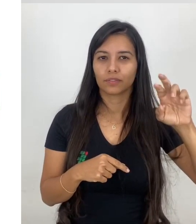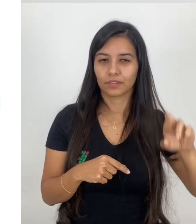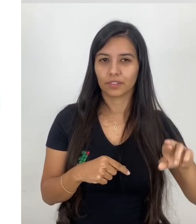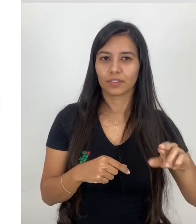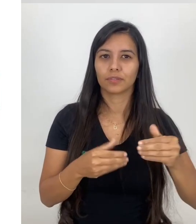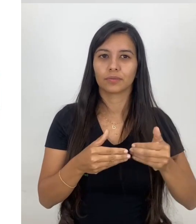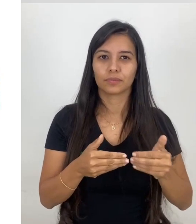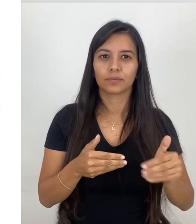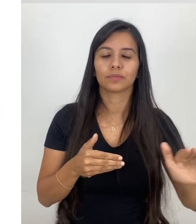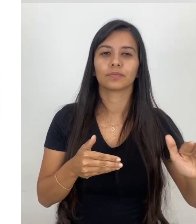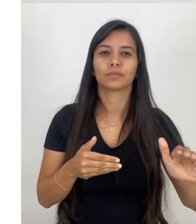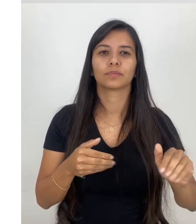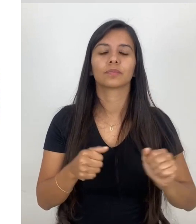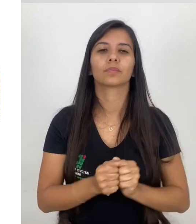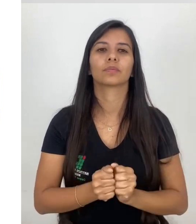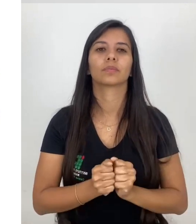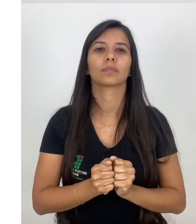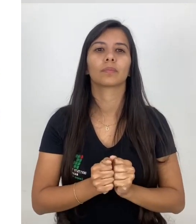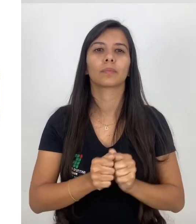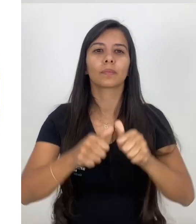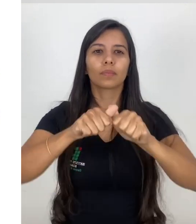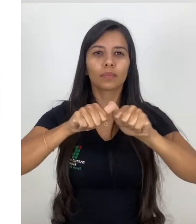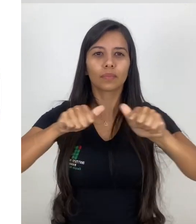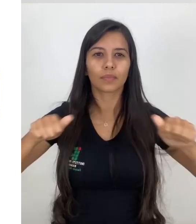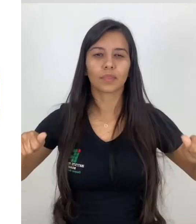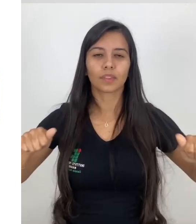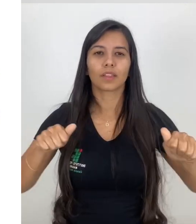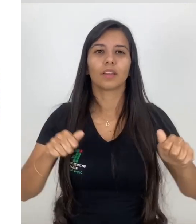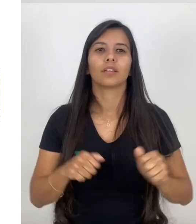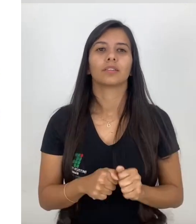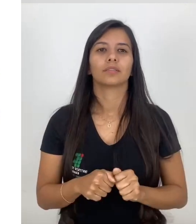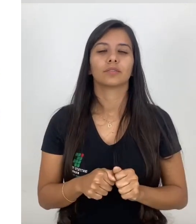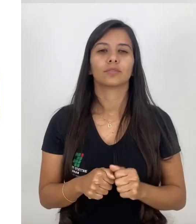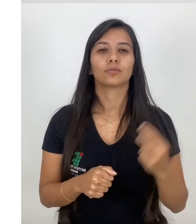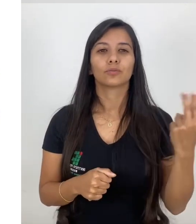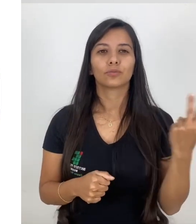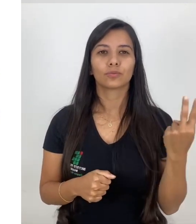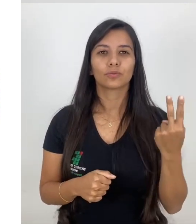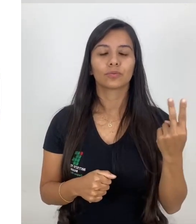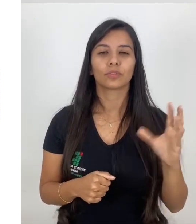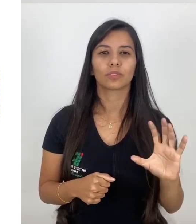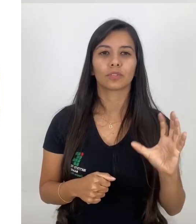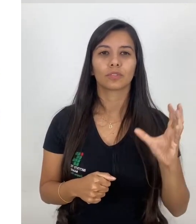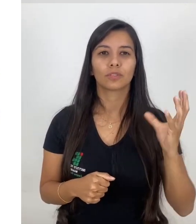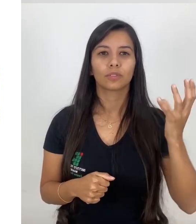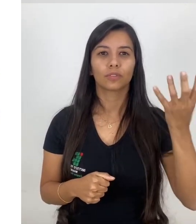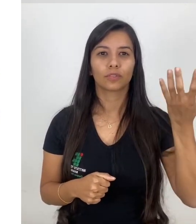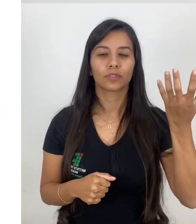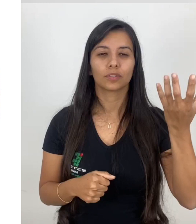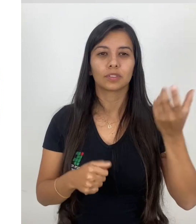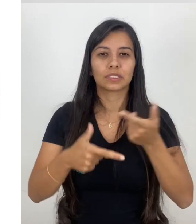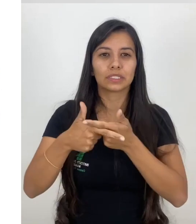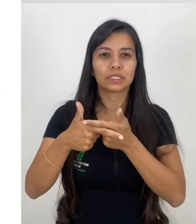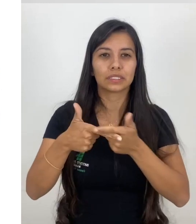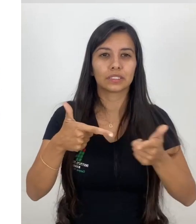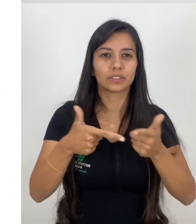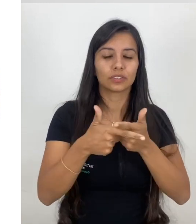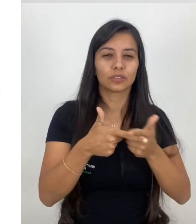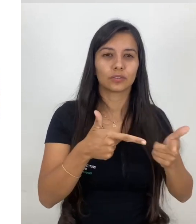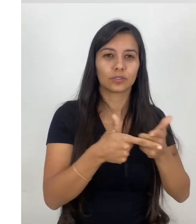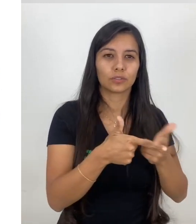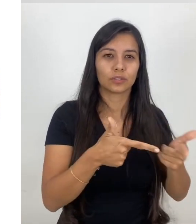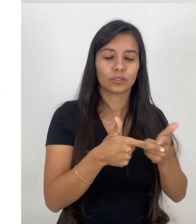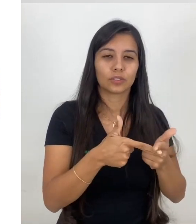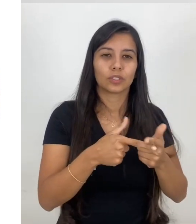metáfase, a fase da anáfase, que é na anáfase 2, acontece agora a divisão dos